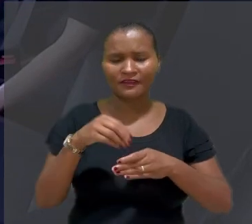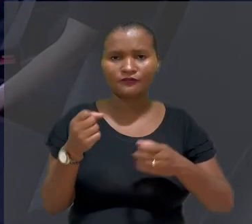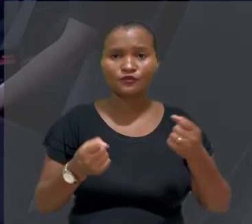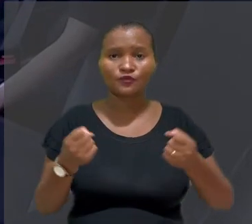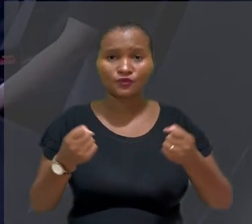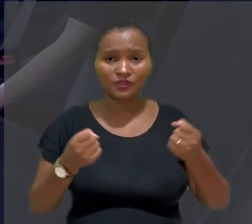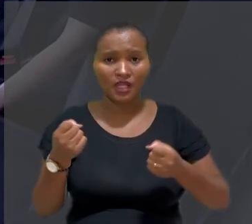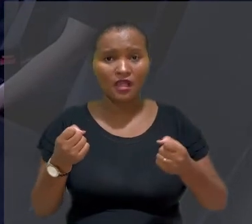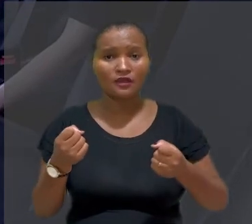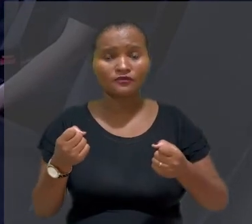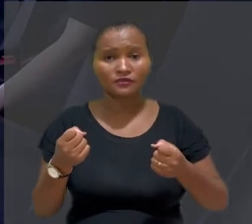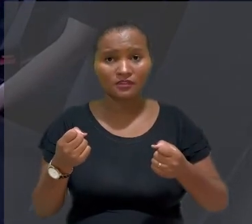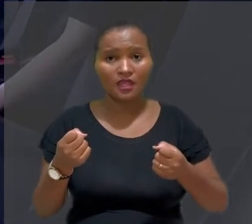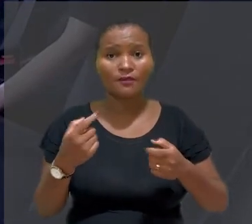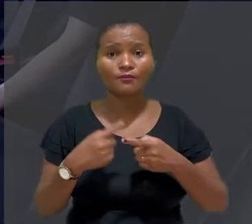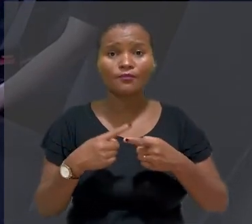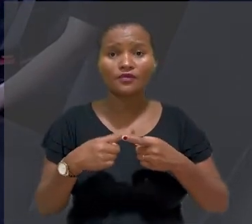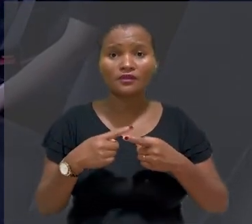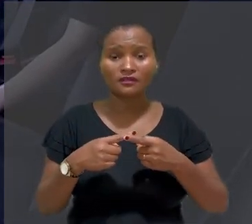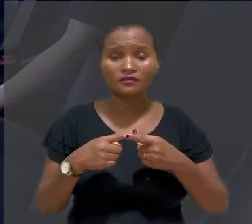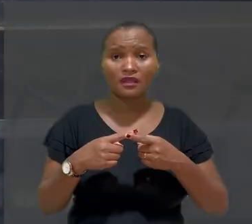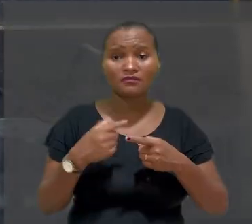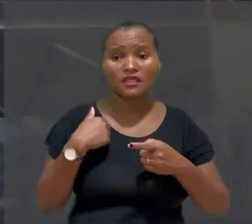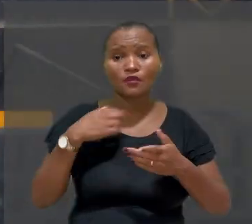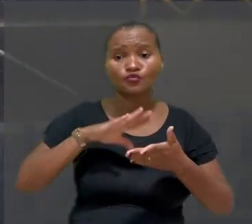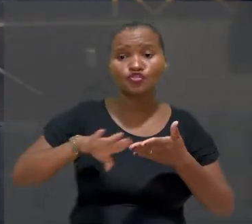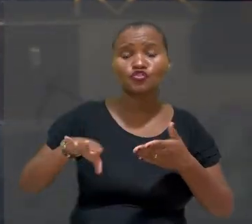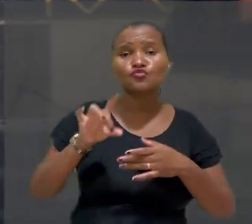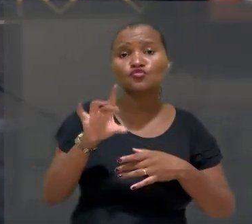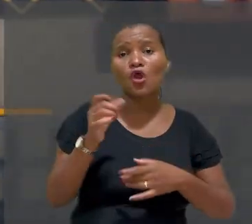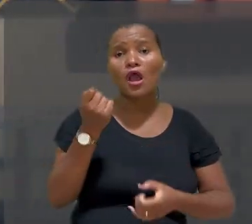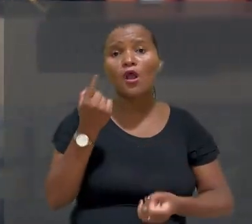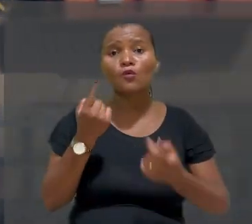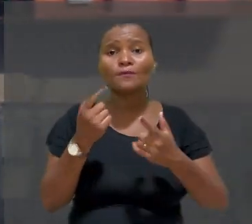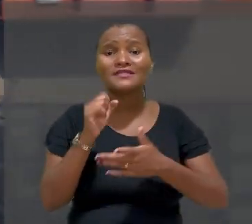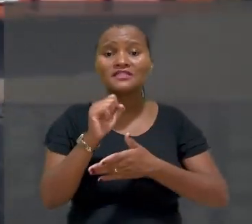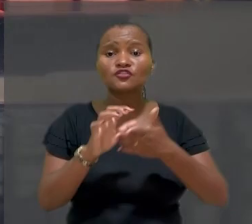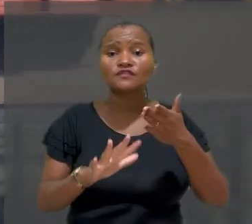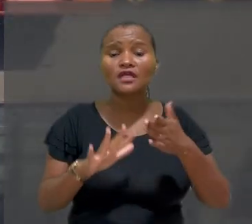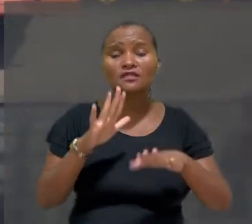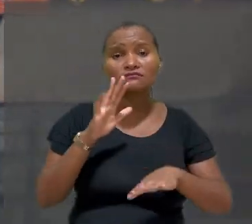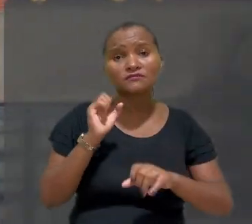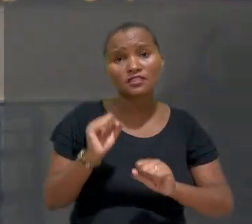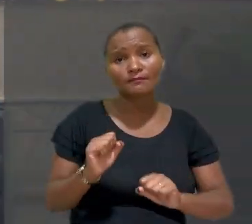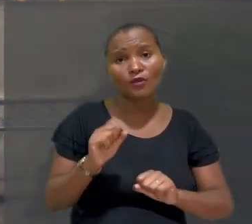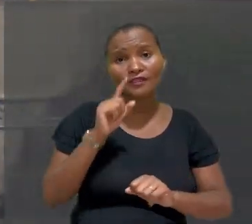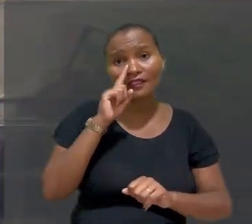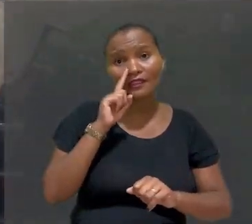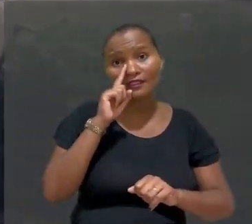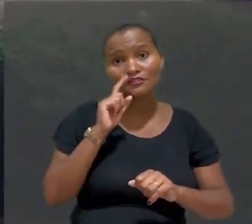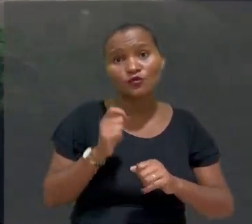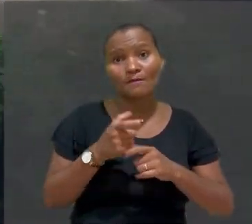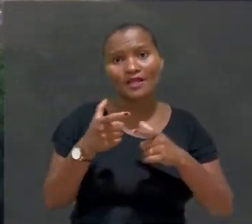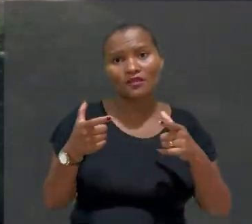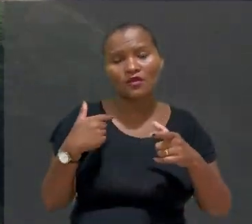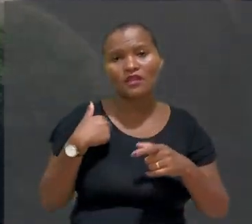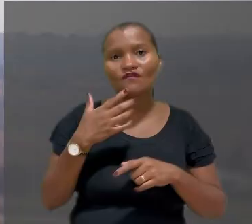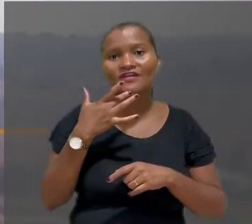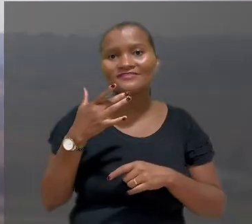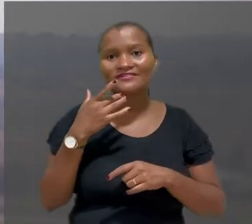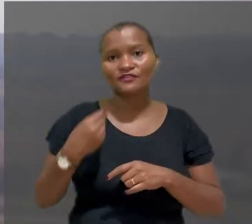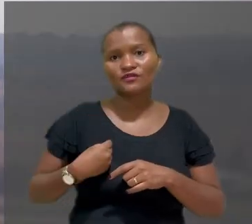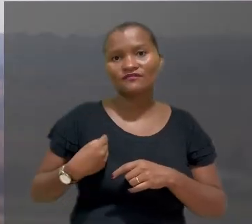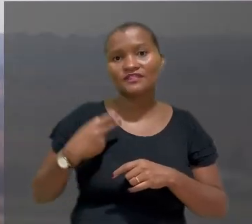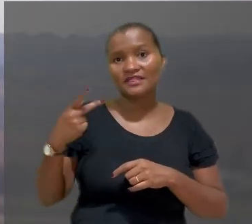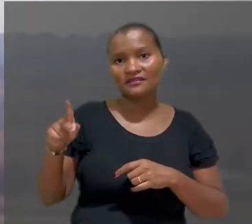estaria dentro do veículo. Eu tiro dela só algumas atividades que podem trazer maior risco. E eu facilito a vida